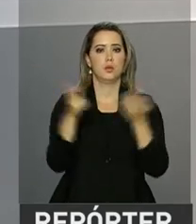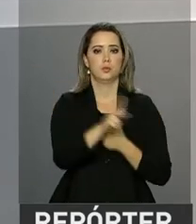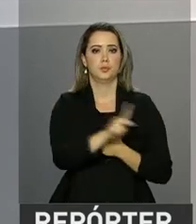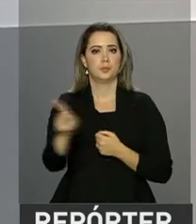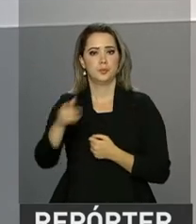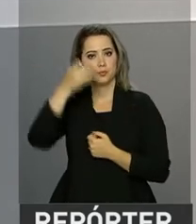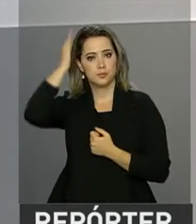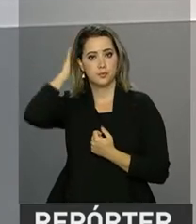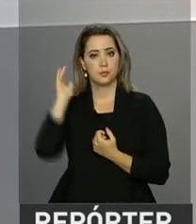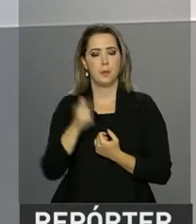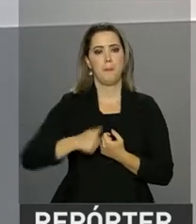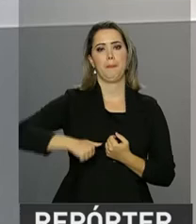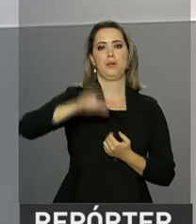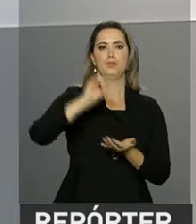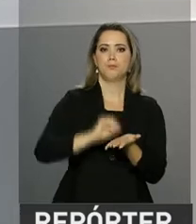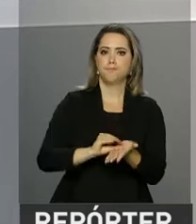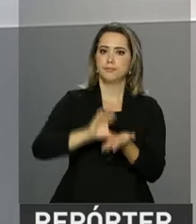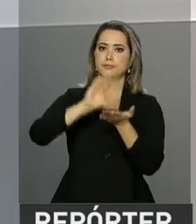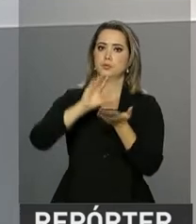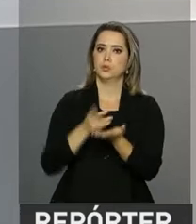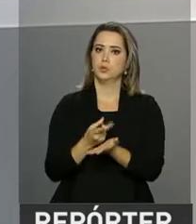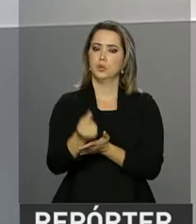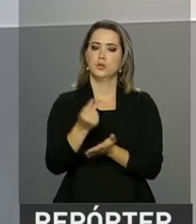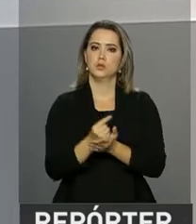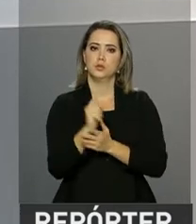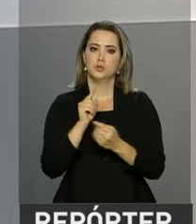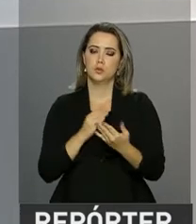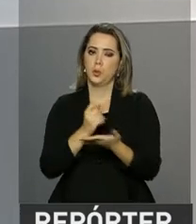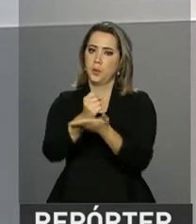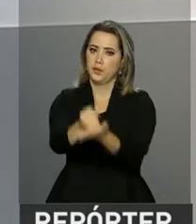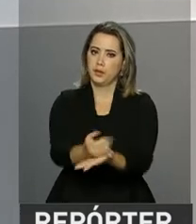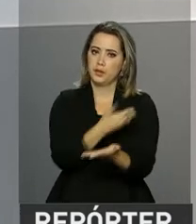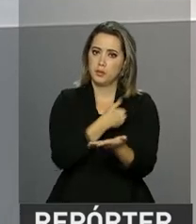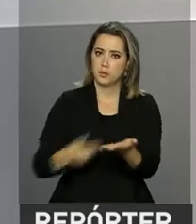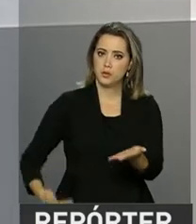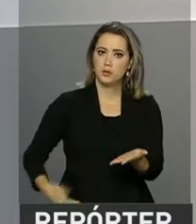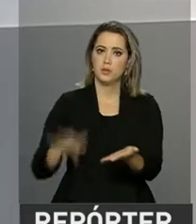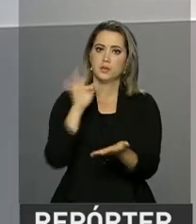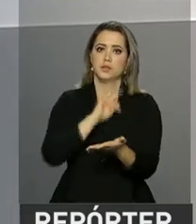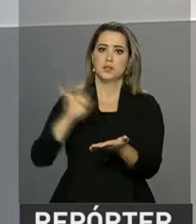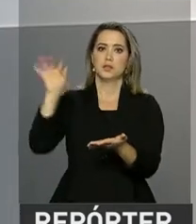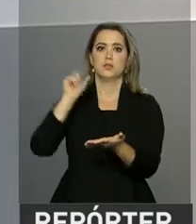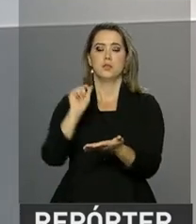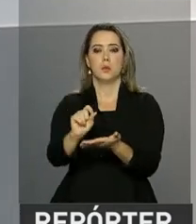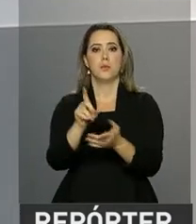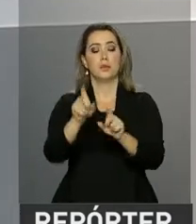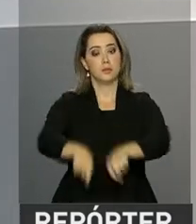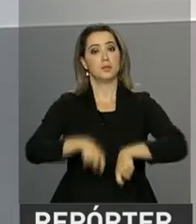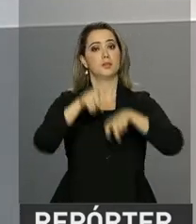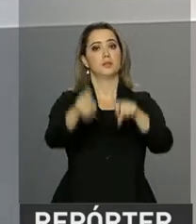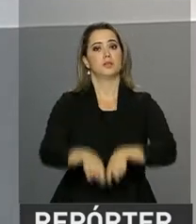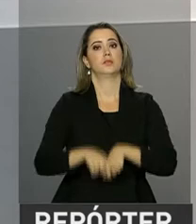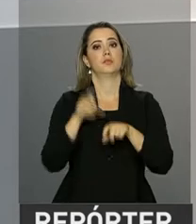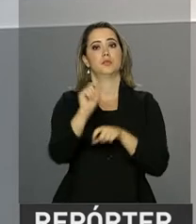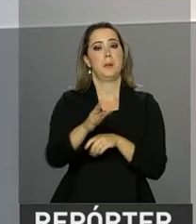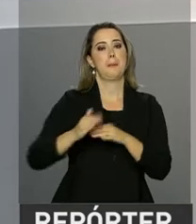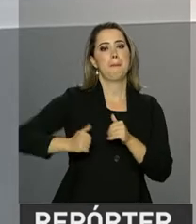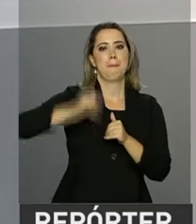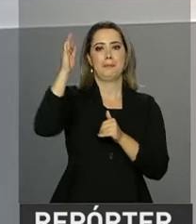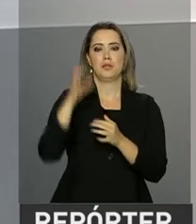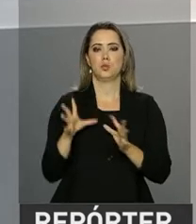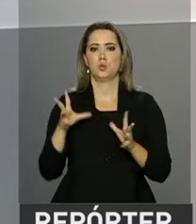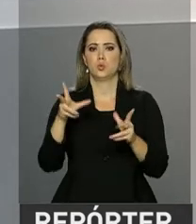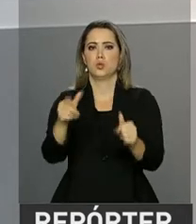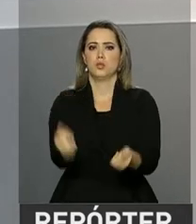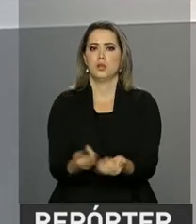temer é o maior volume de recursos destinados pelo governo o governo federal para o agronegócio além de aumentar o total